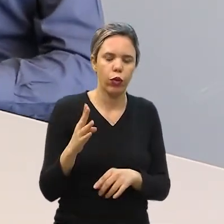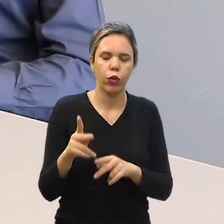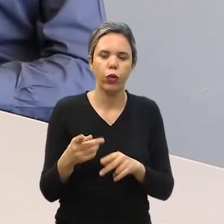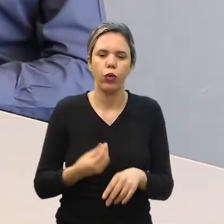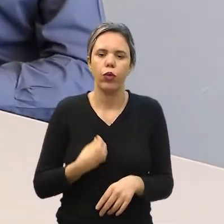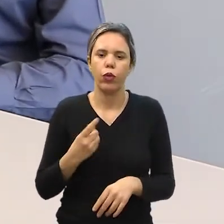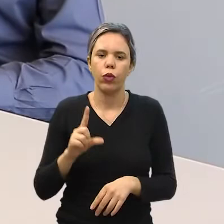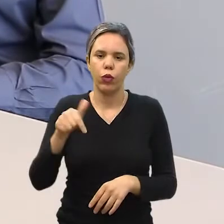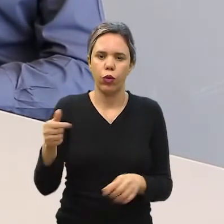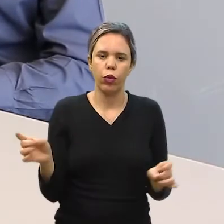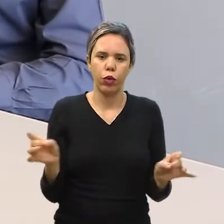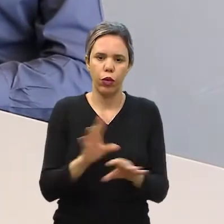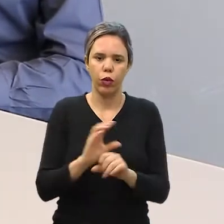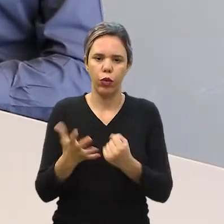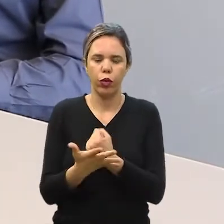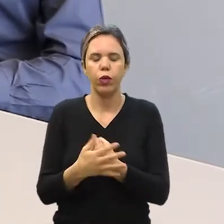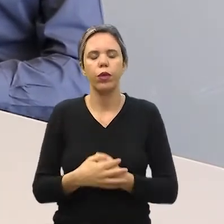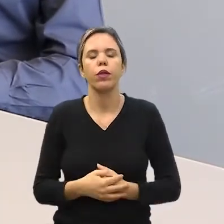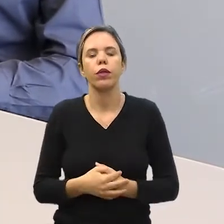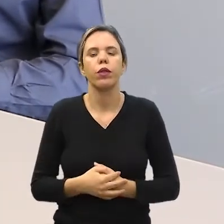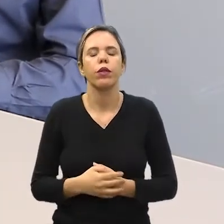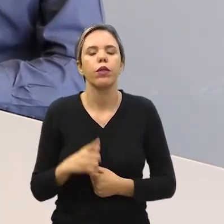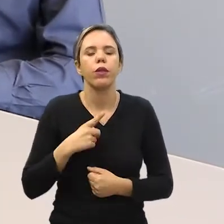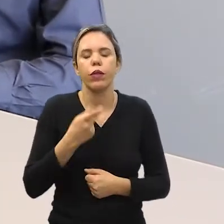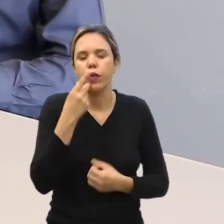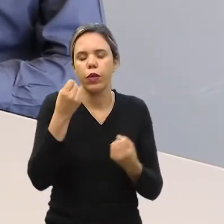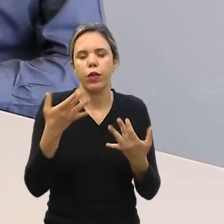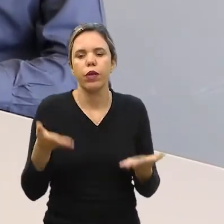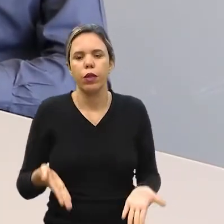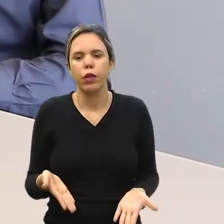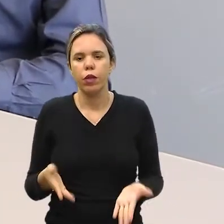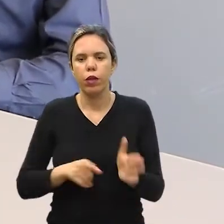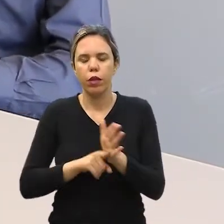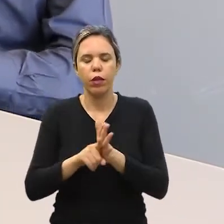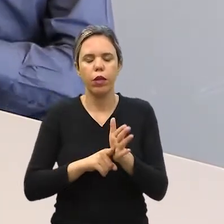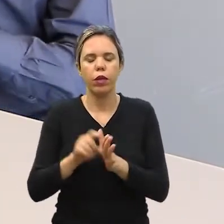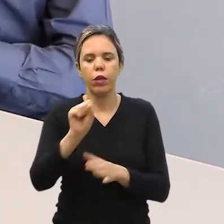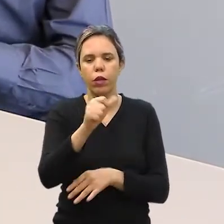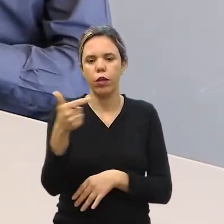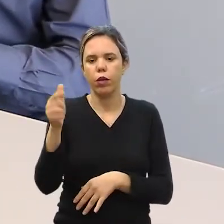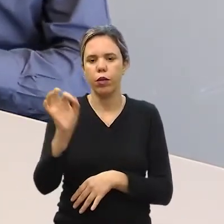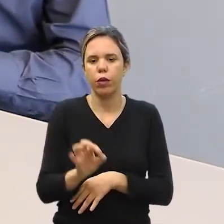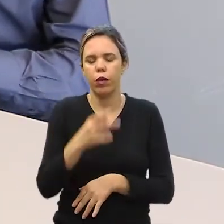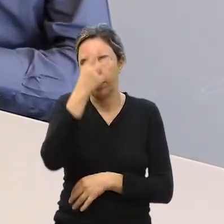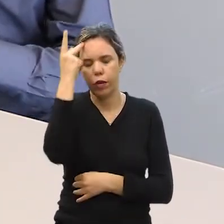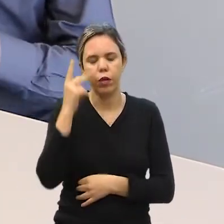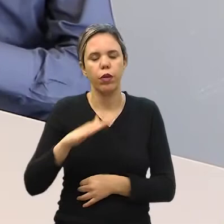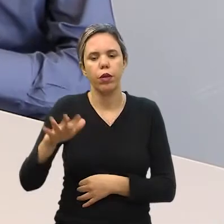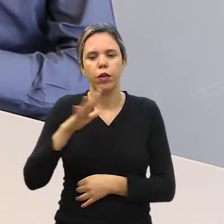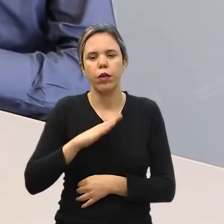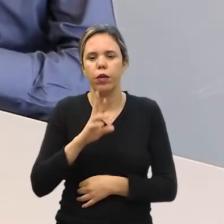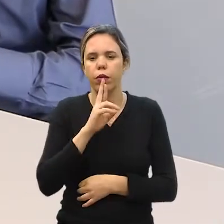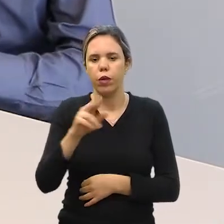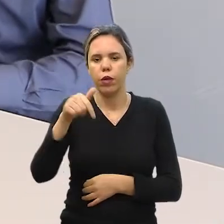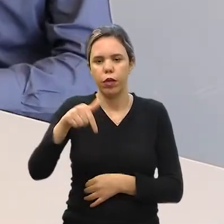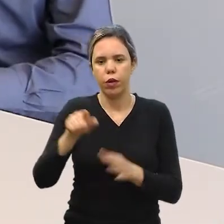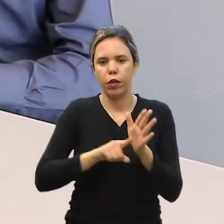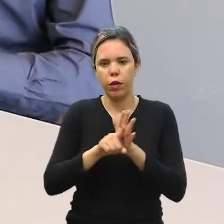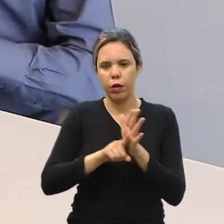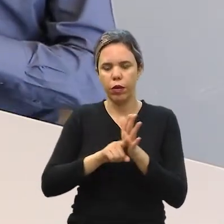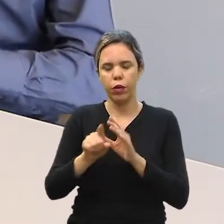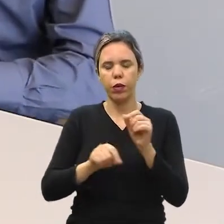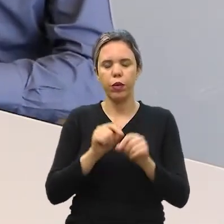a Vida Pós-Quarentena, que está dizendo que nesse levantamento, 82% das pessoas que responderam a essa